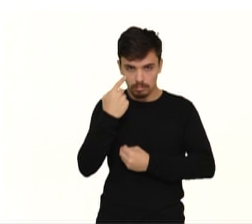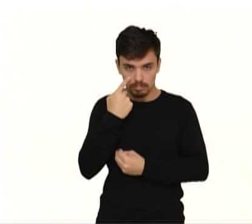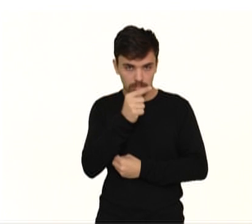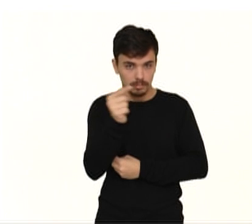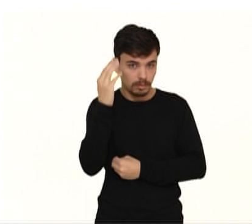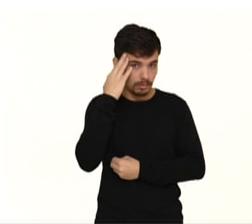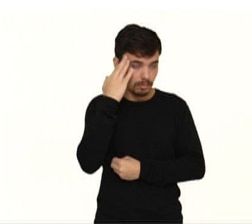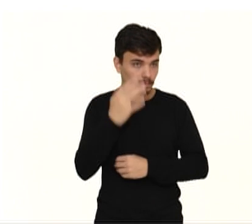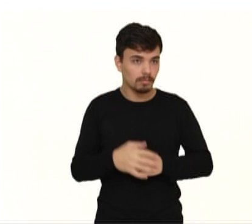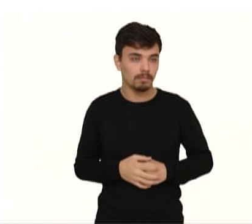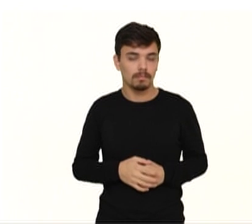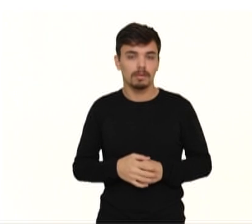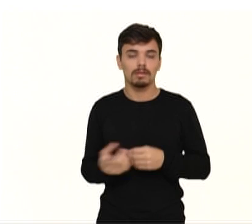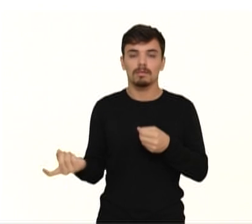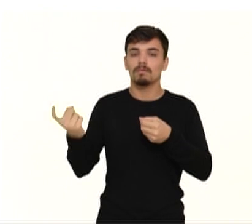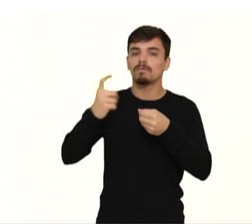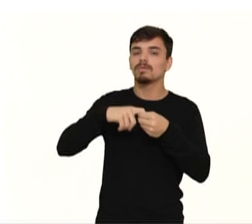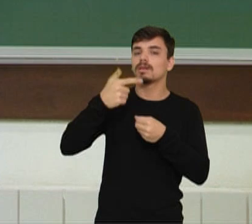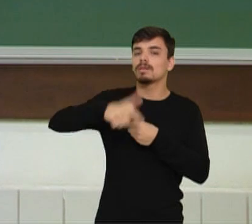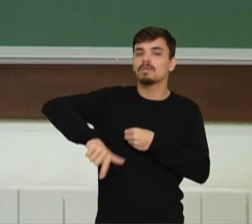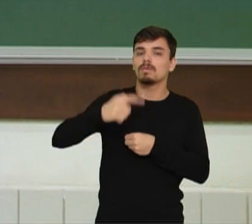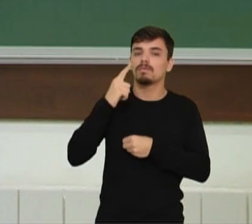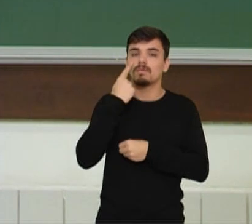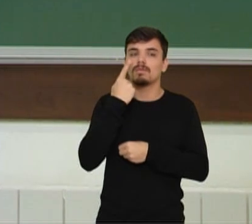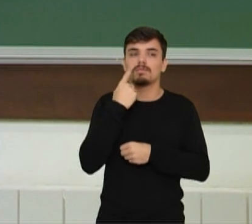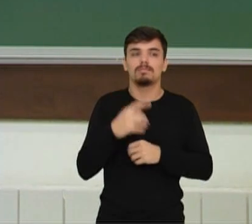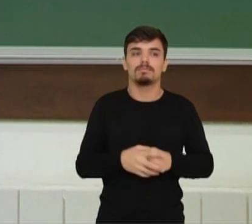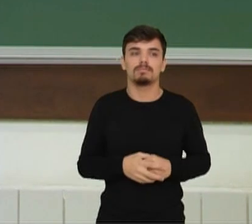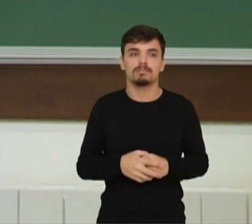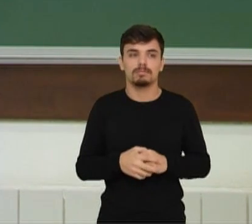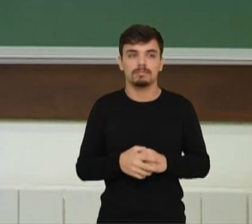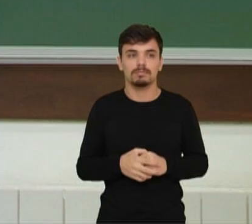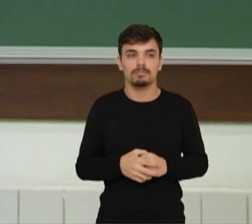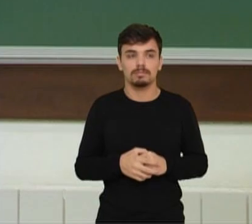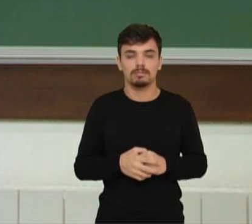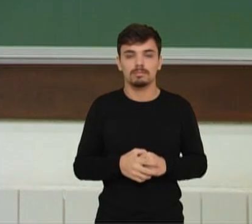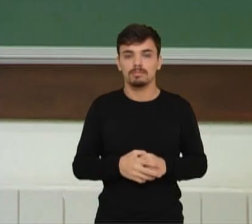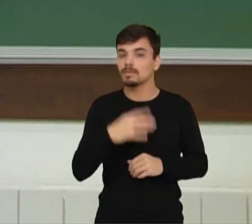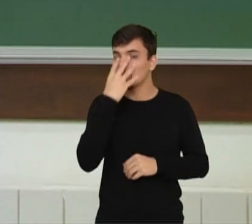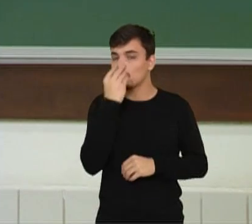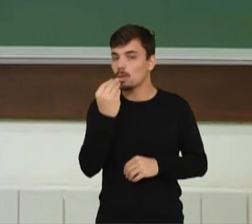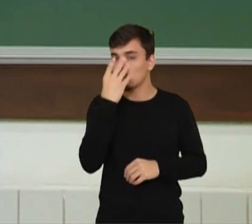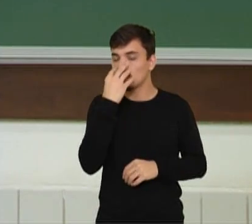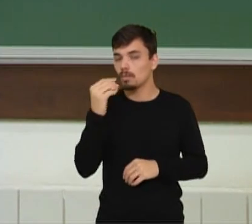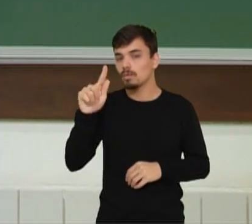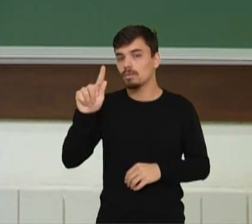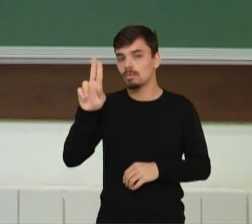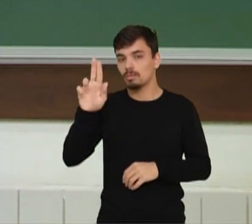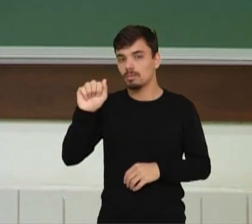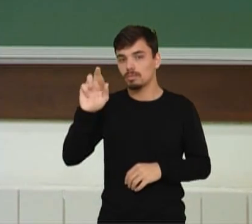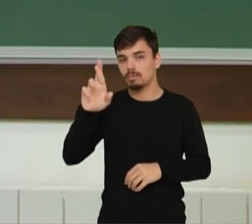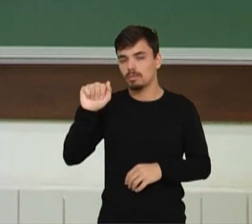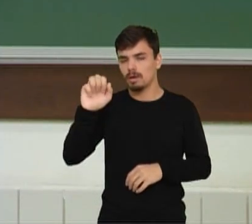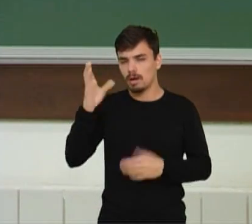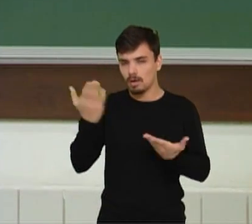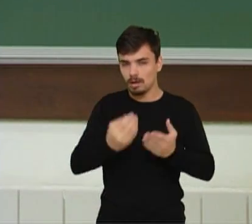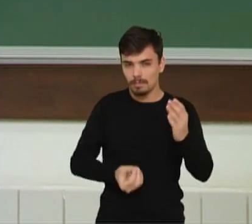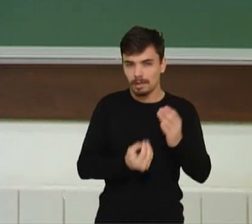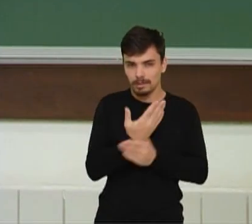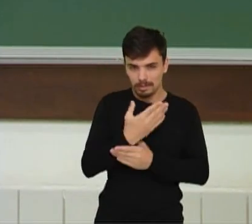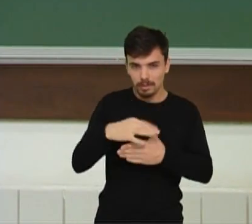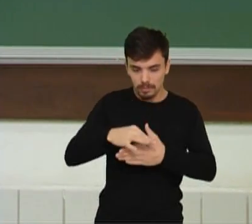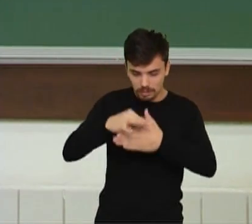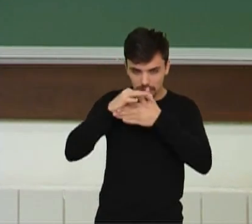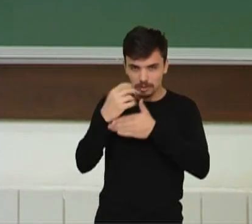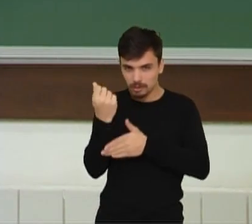vamos de volta para você não esquecer isso aqui. A gente vai começar aqui com o indivíduo. De volta aqui o nosso lobo-guará, né, que está aí na cédula de R$200 agora, estão